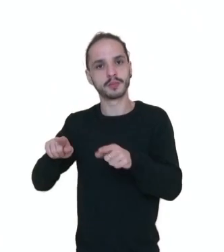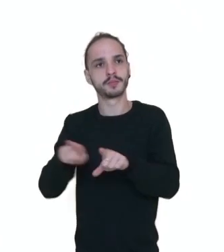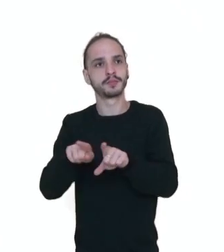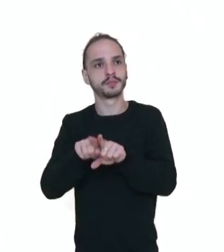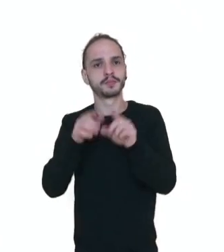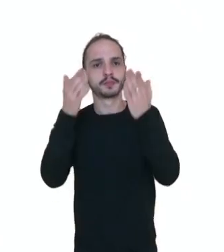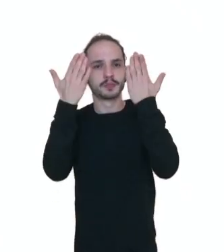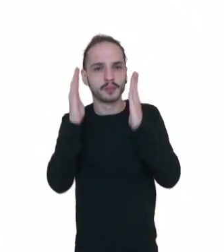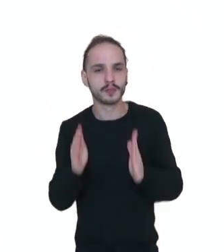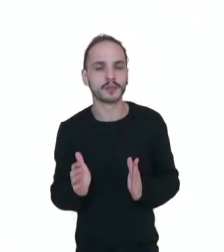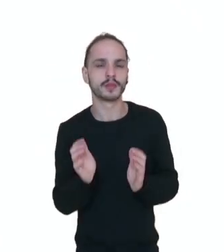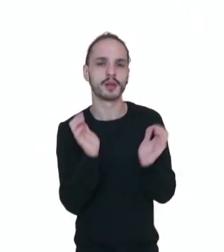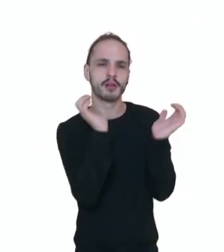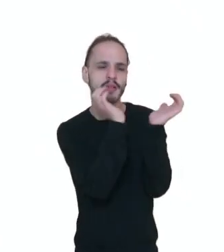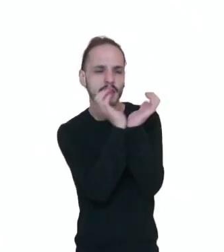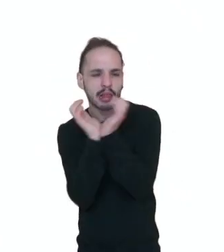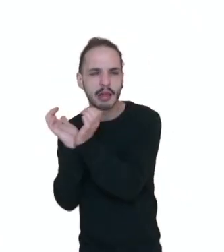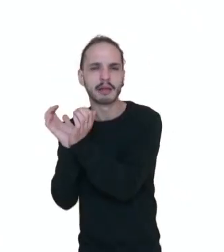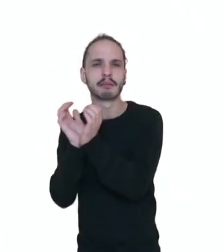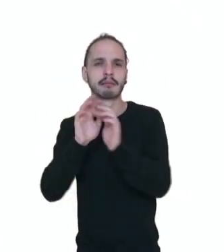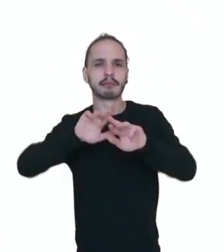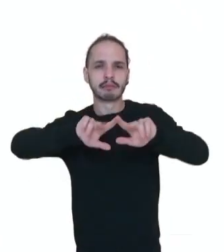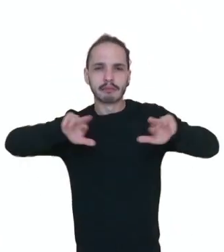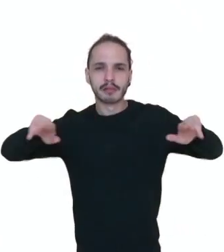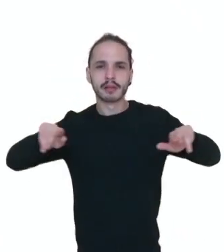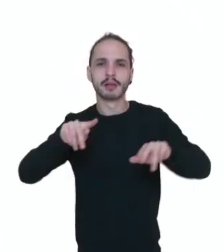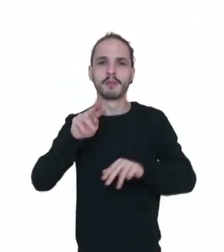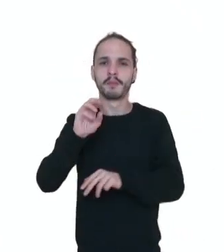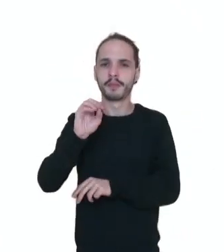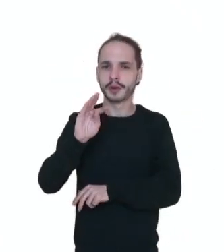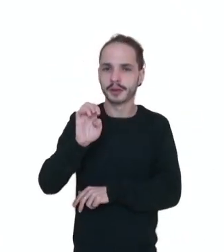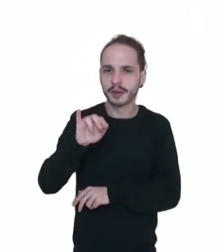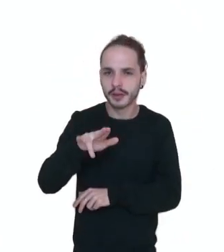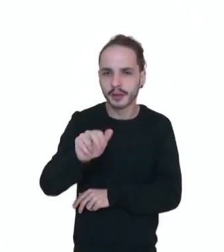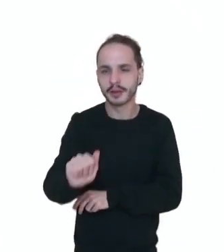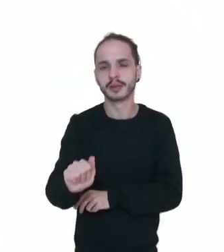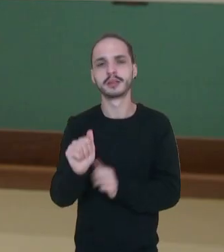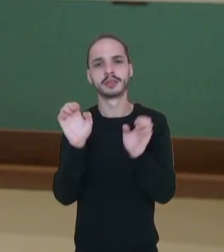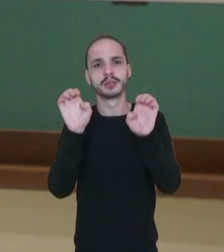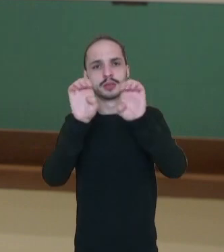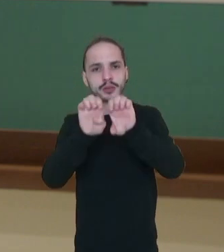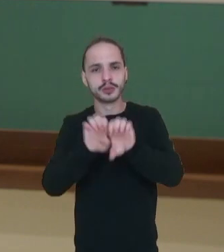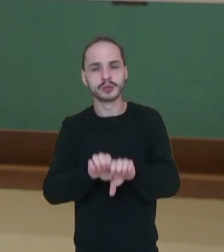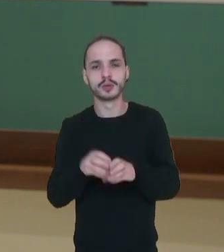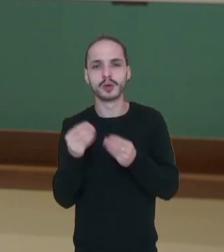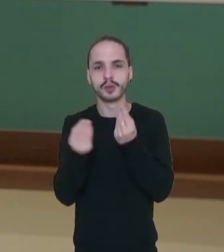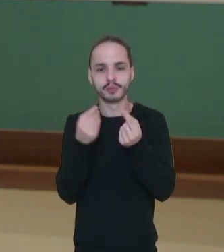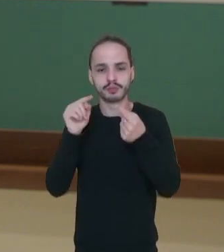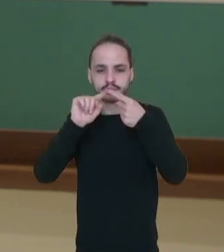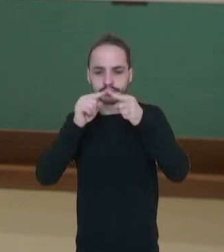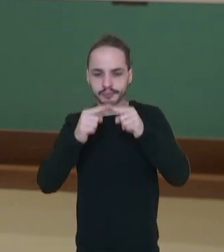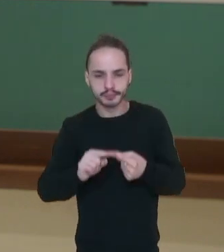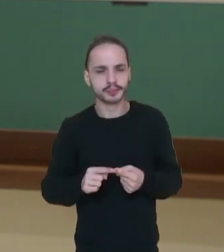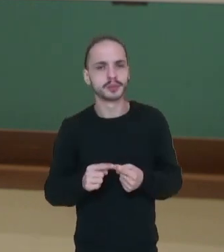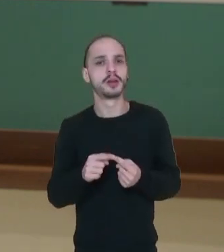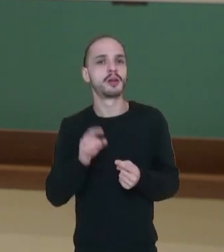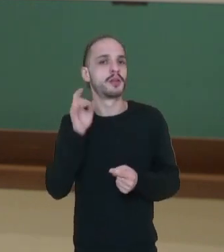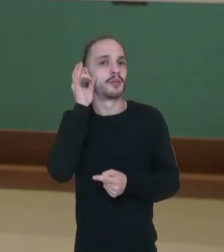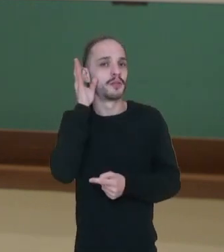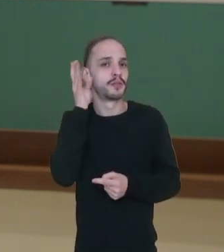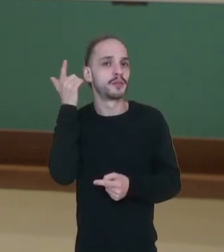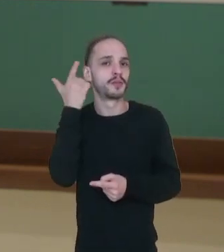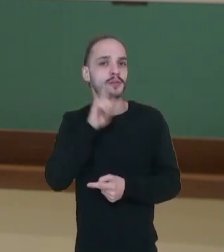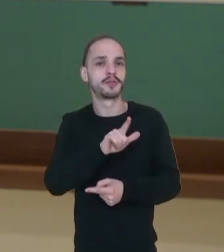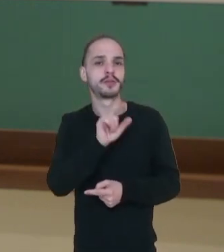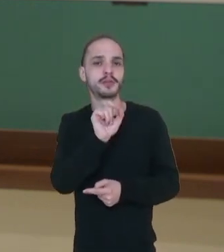comparação, classificação de proteínas, de estruturas, a interação da proteína com proteína fica muito mais fácil quando eu tenho uma base